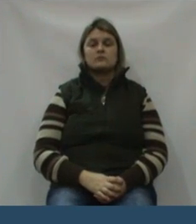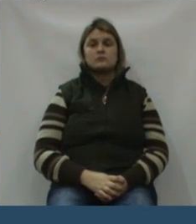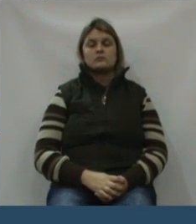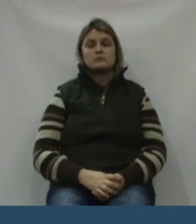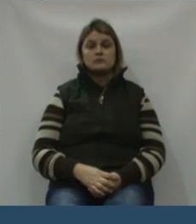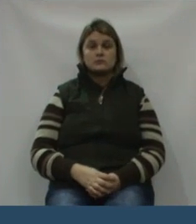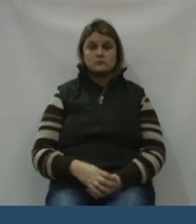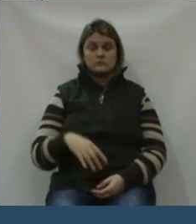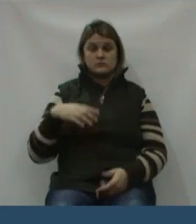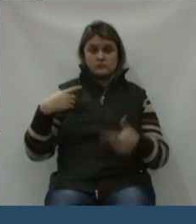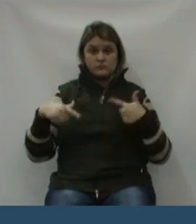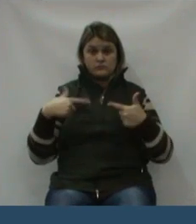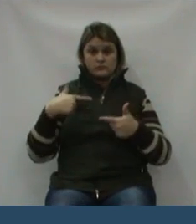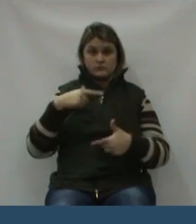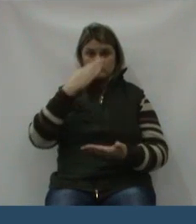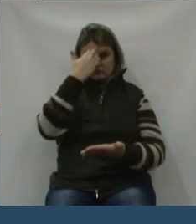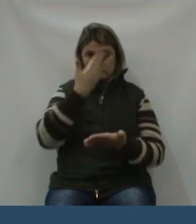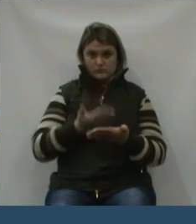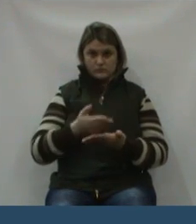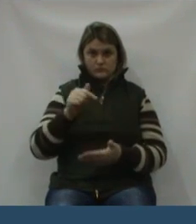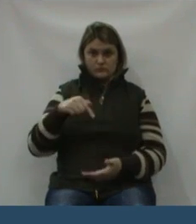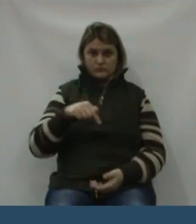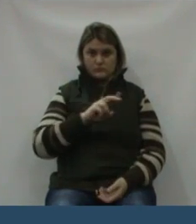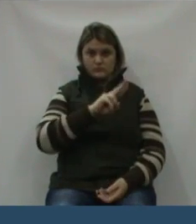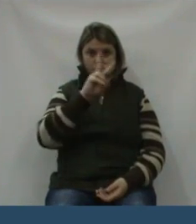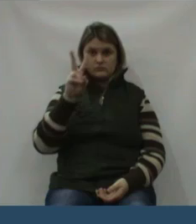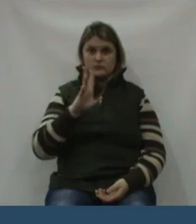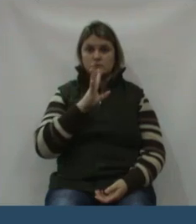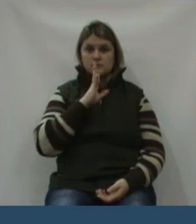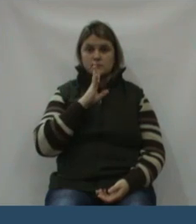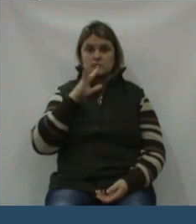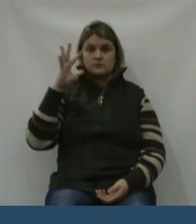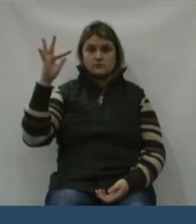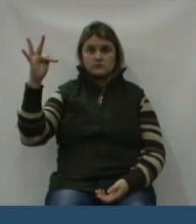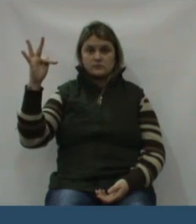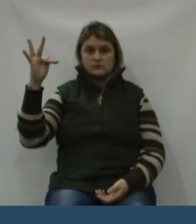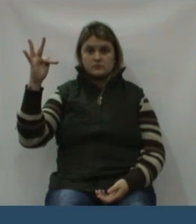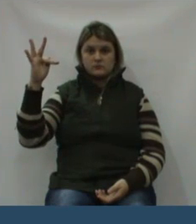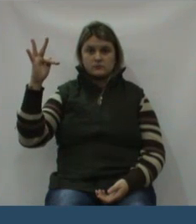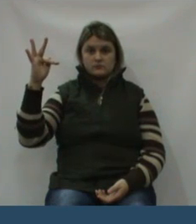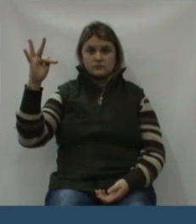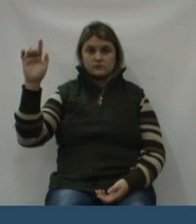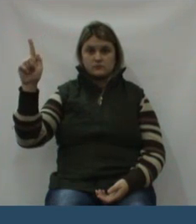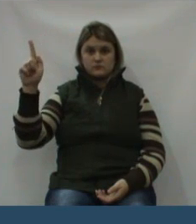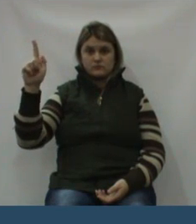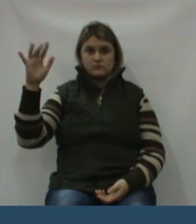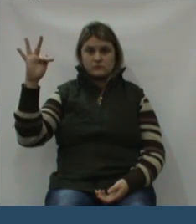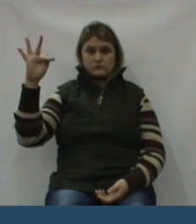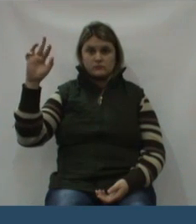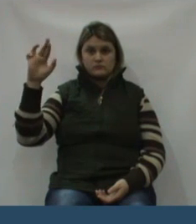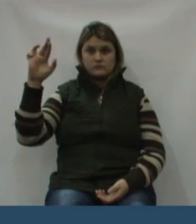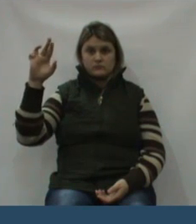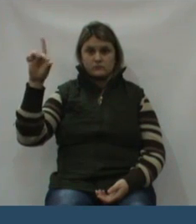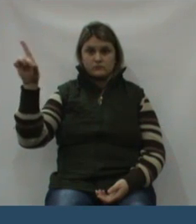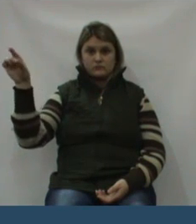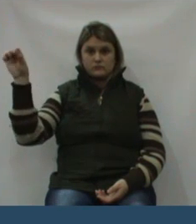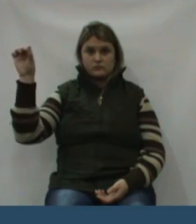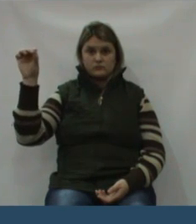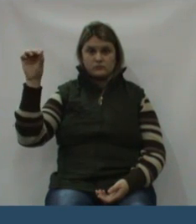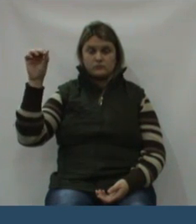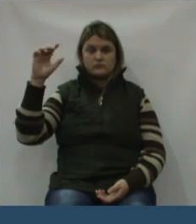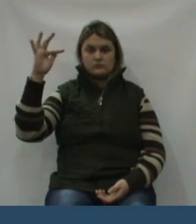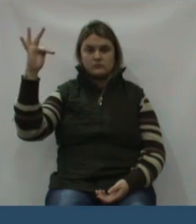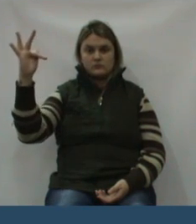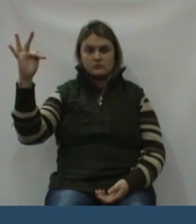A função de confiança aqui na Vitória, nós conhecemos como FG, função gratificada, que são